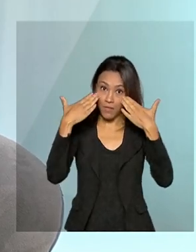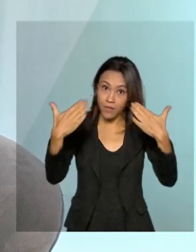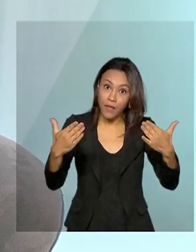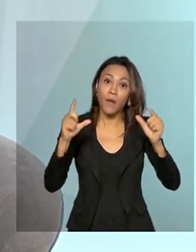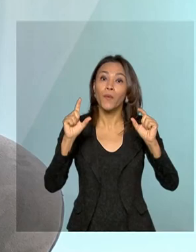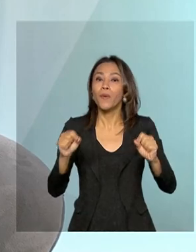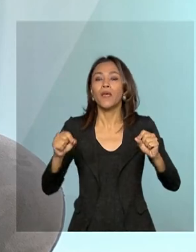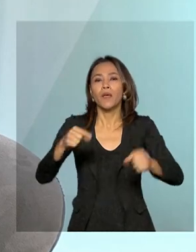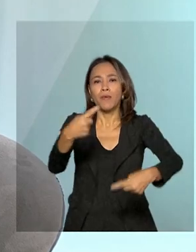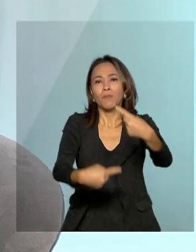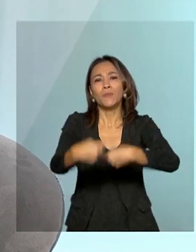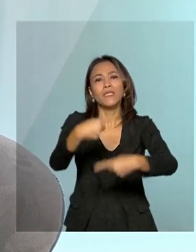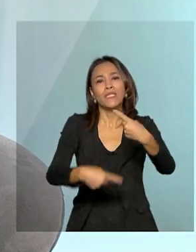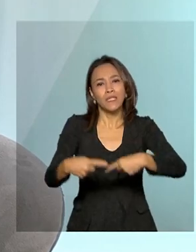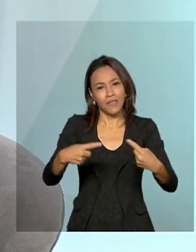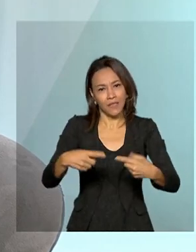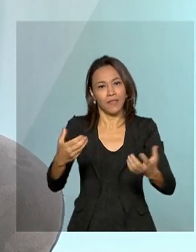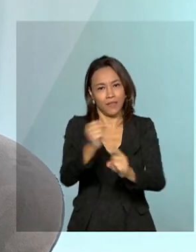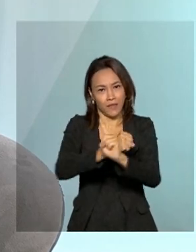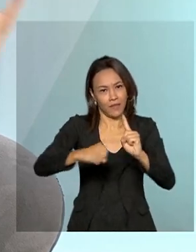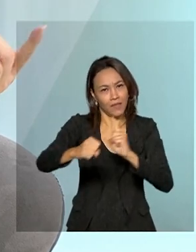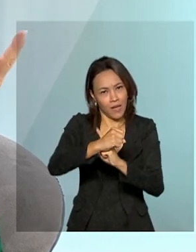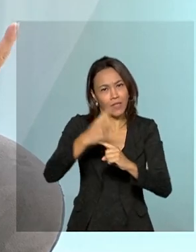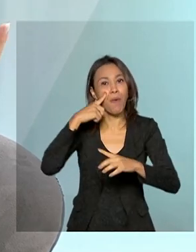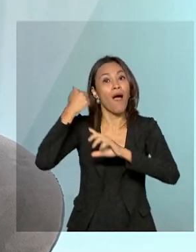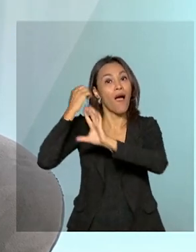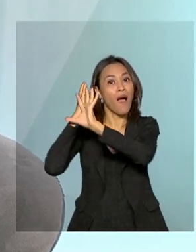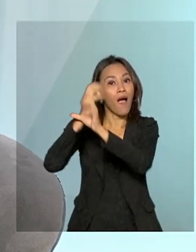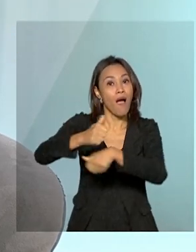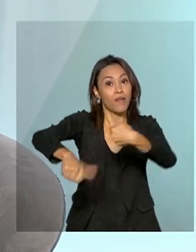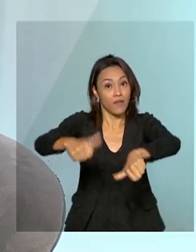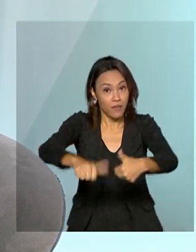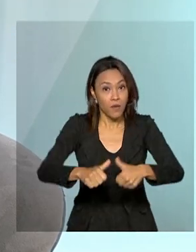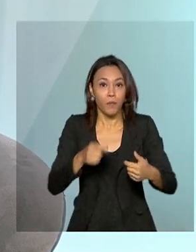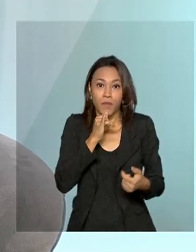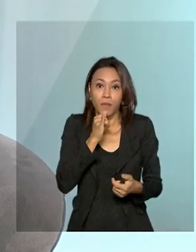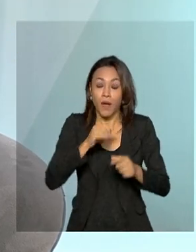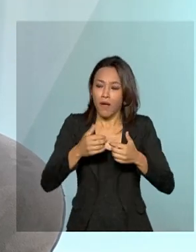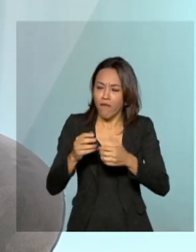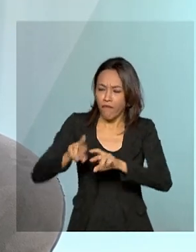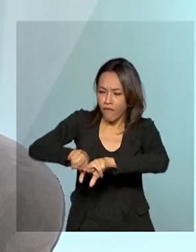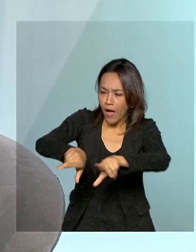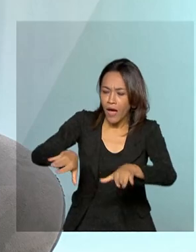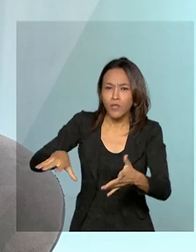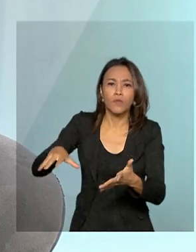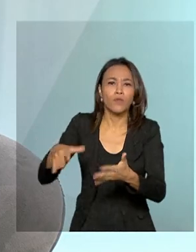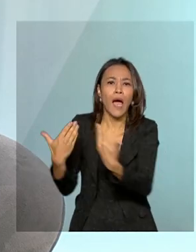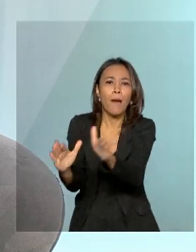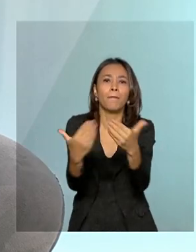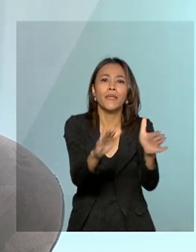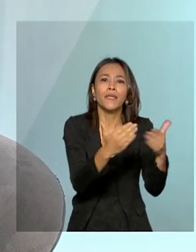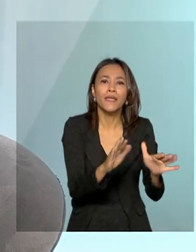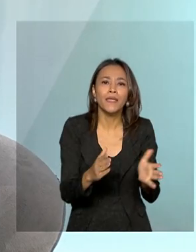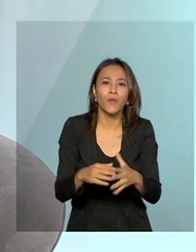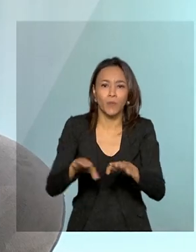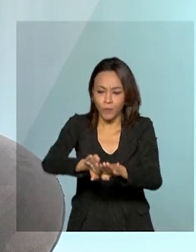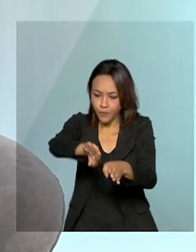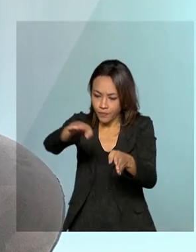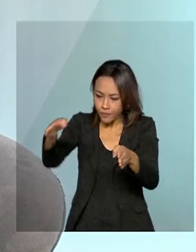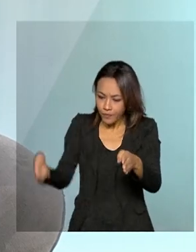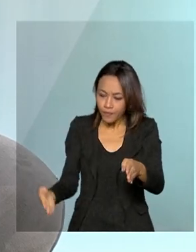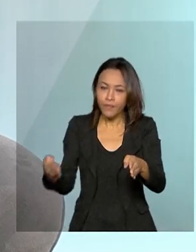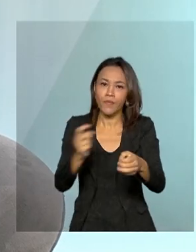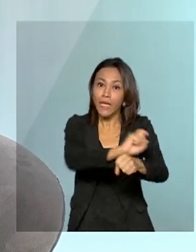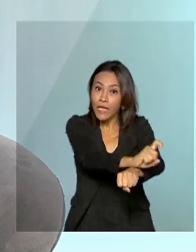políticas sociais. Por exemplo, nós descobrimos que eram vários órgãos que abriam cisterna em quilombos. Por que não concentrar